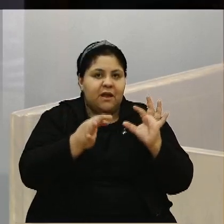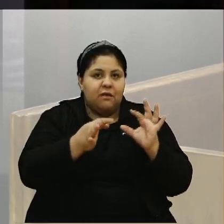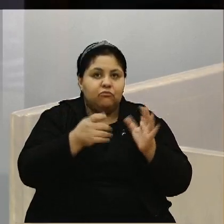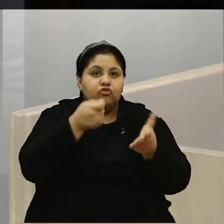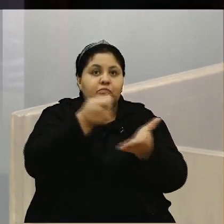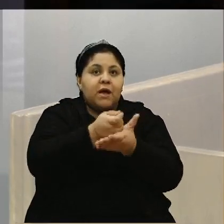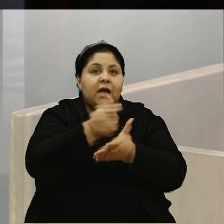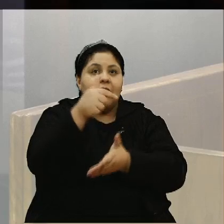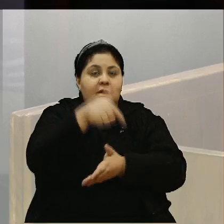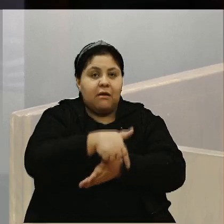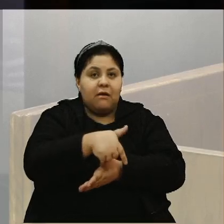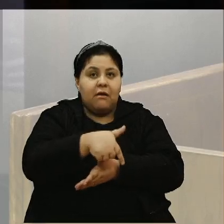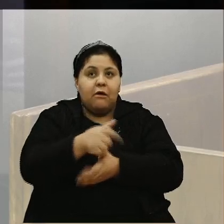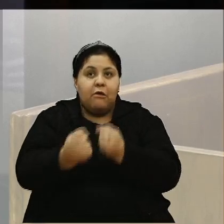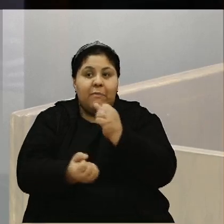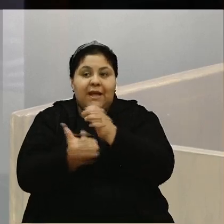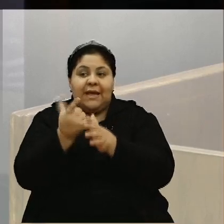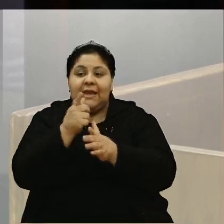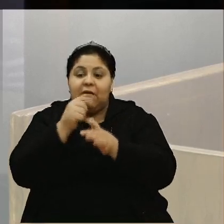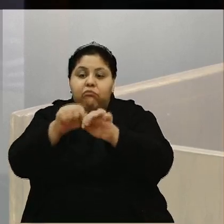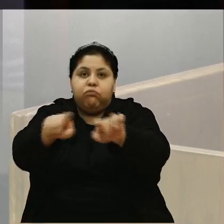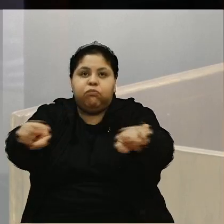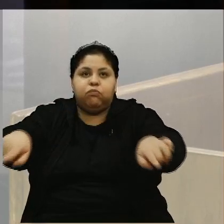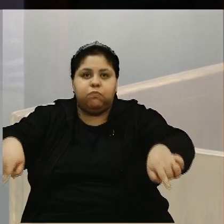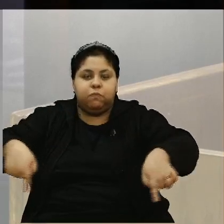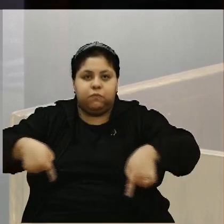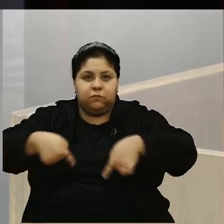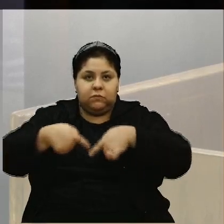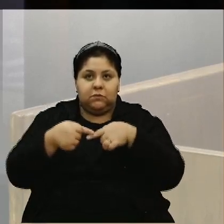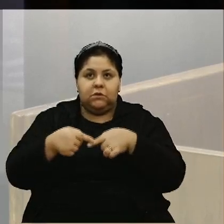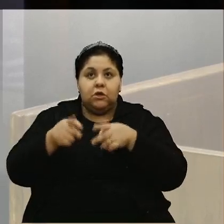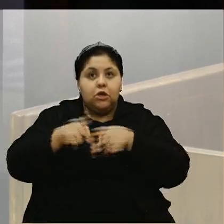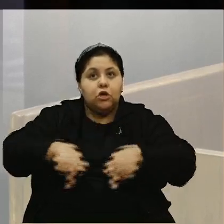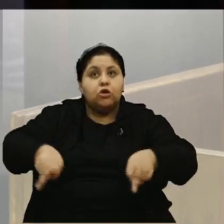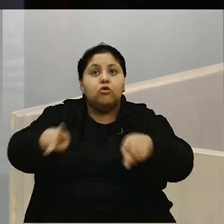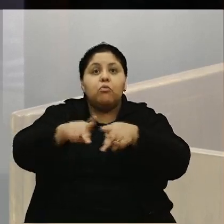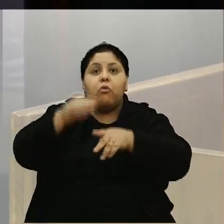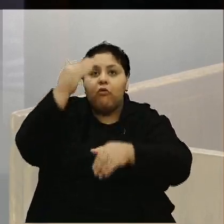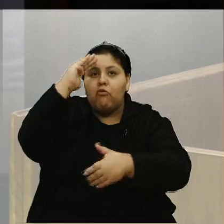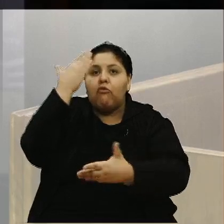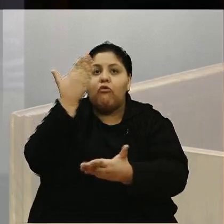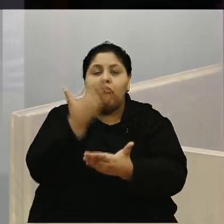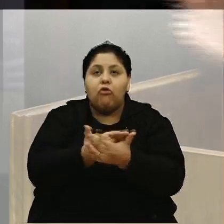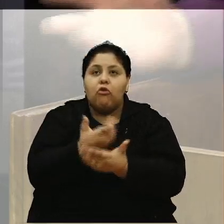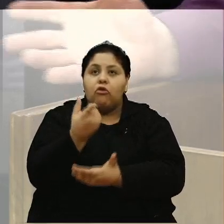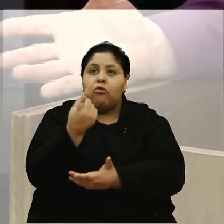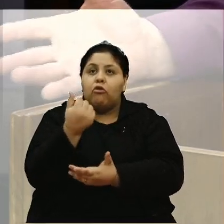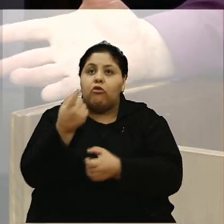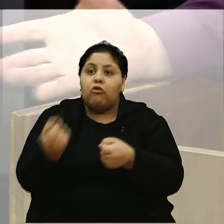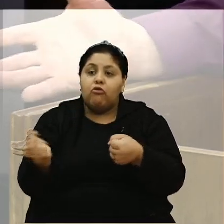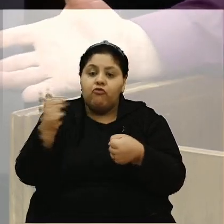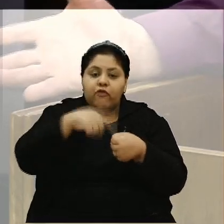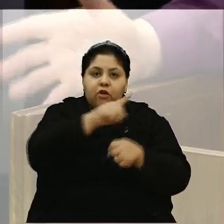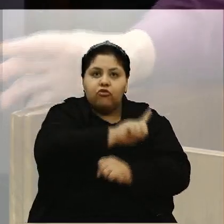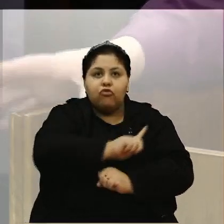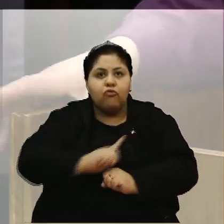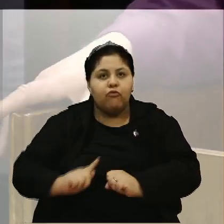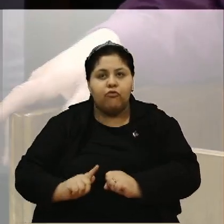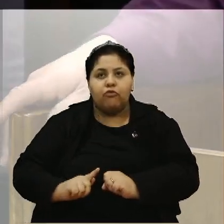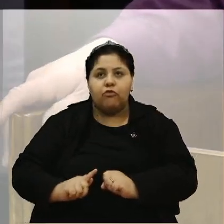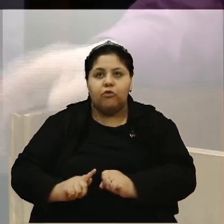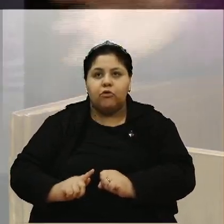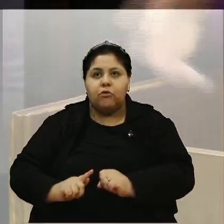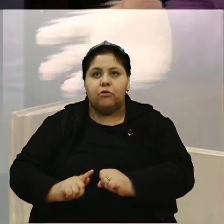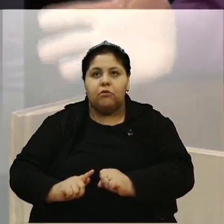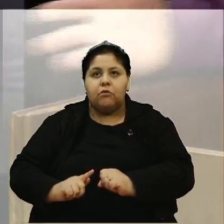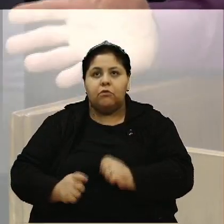os piscinões, e o povo entende lá em Galopes, acredita que aquele dinheiro veio do governo para fazer os piscinões